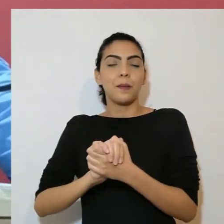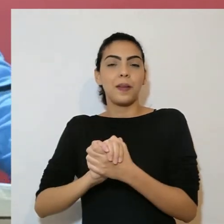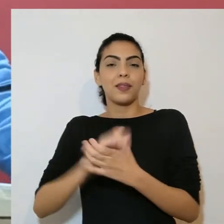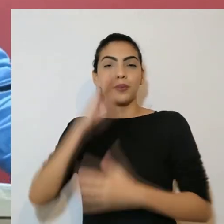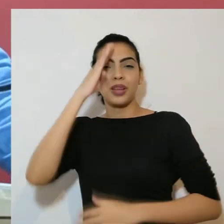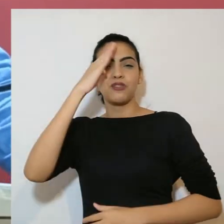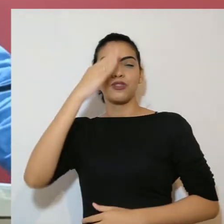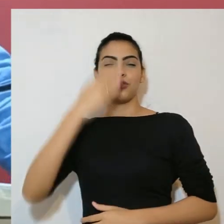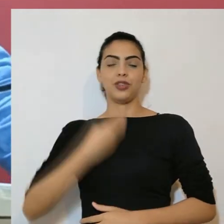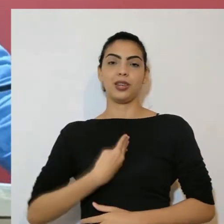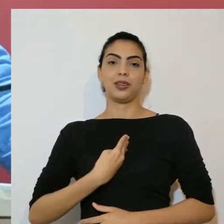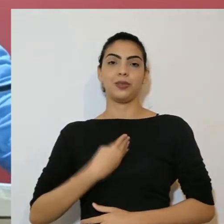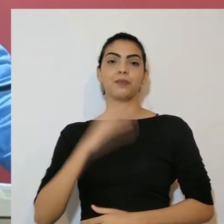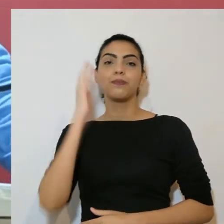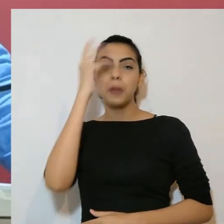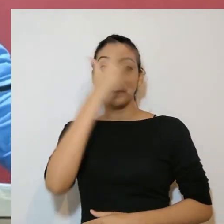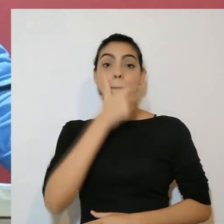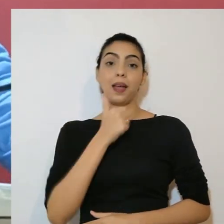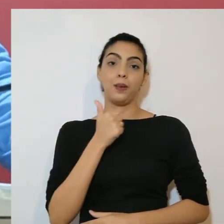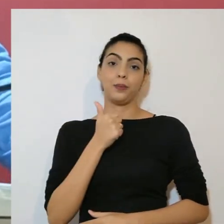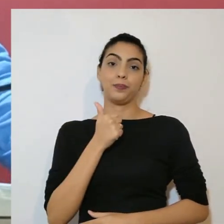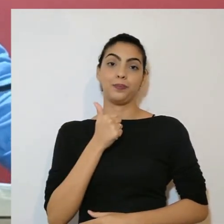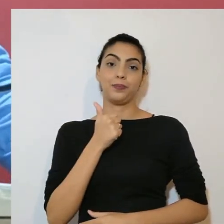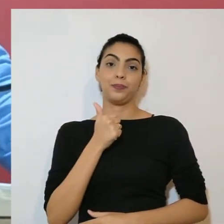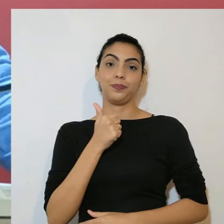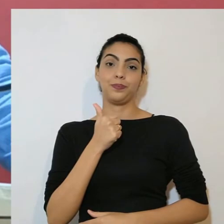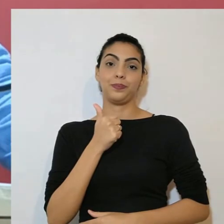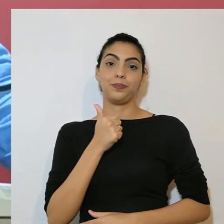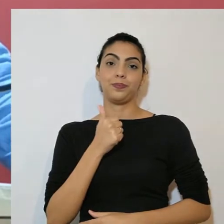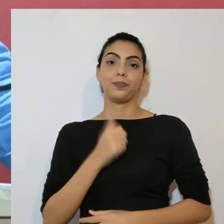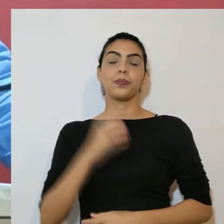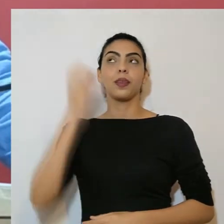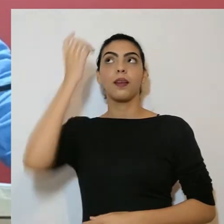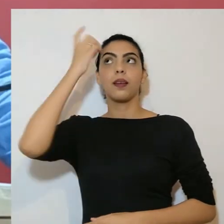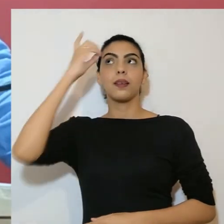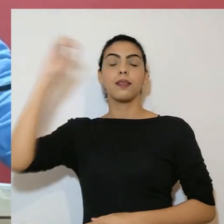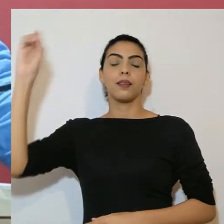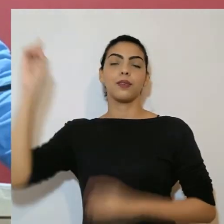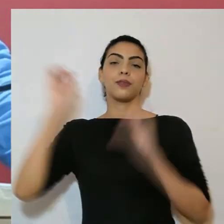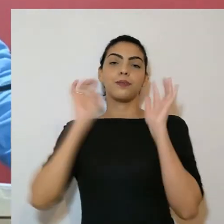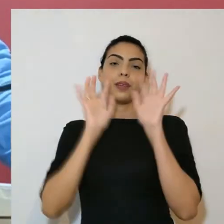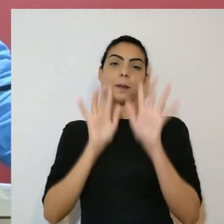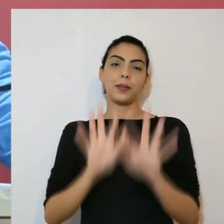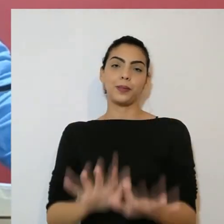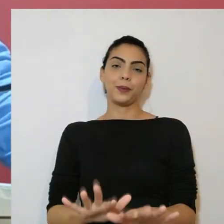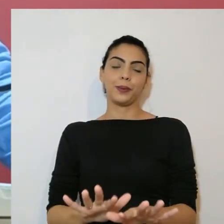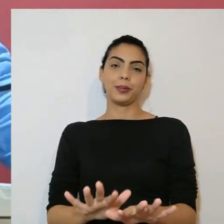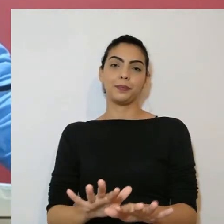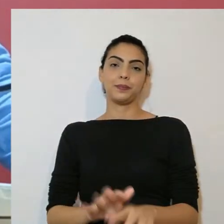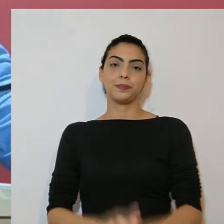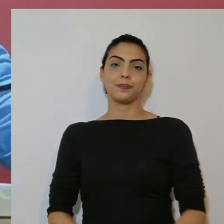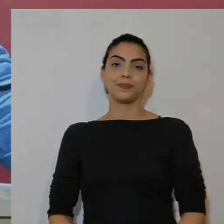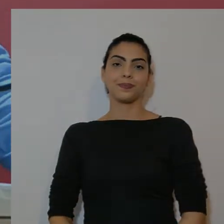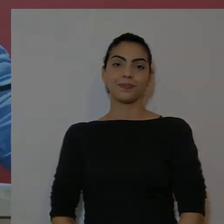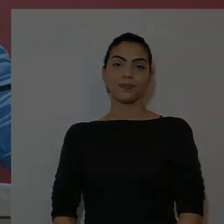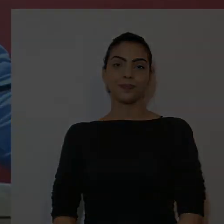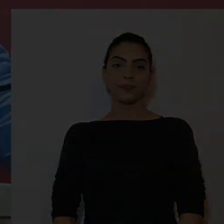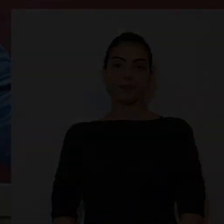a dignidade, a beleza do casamento. Que Deus nos